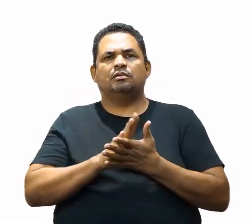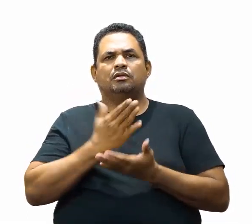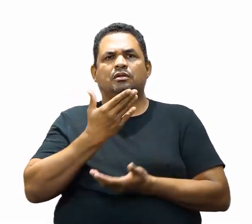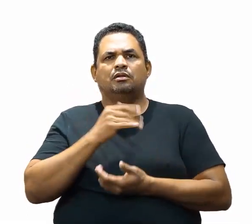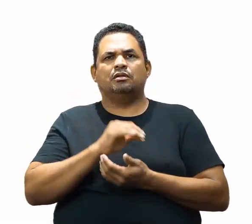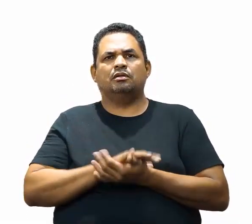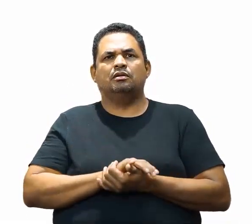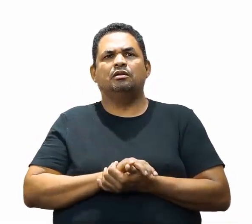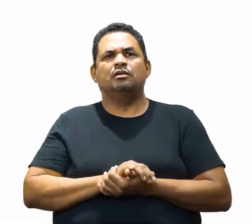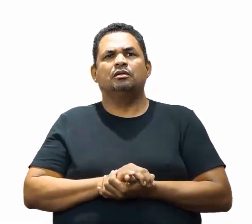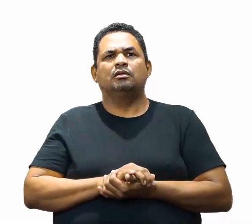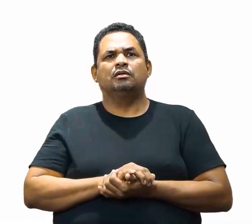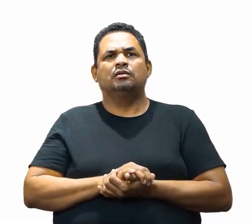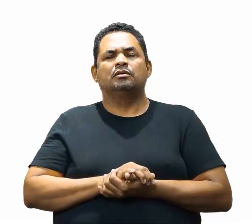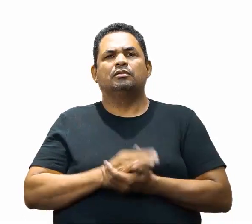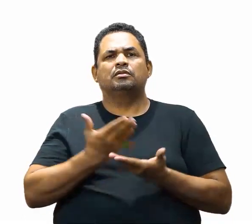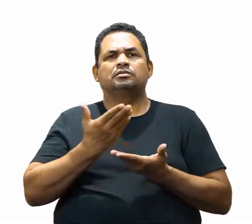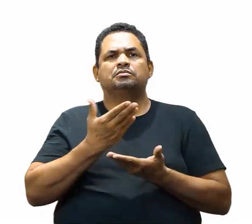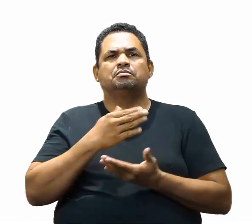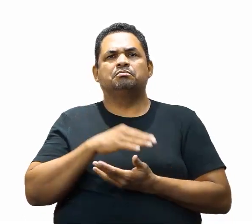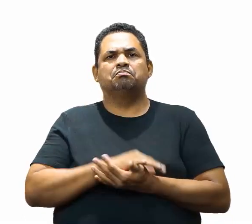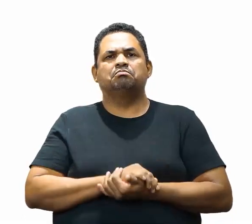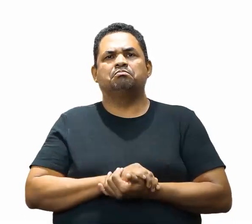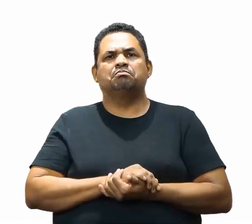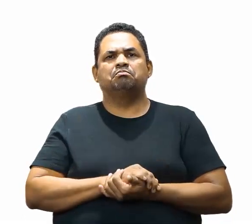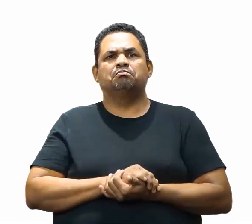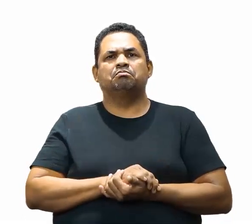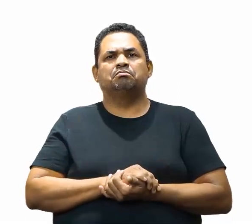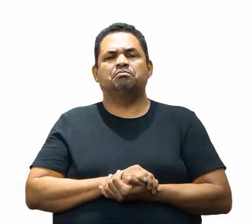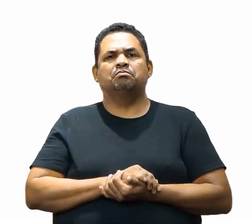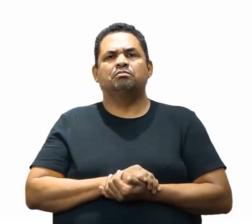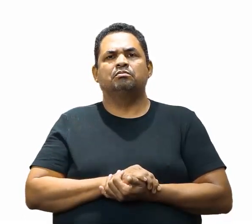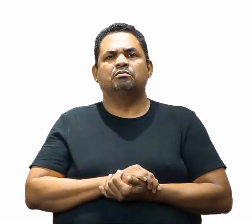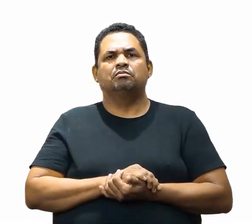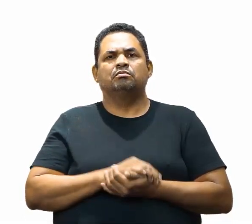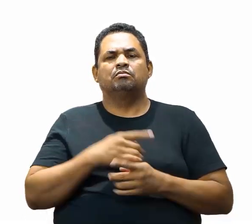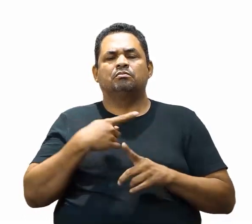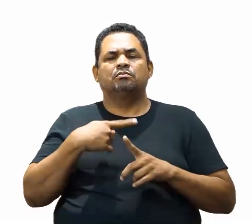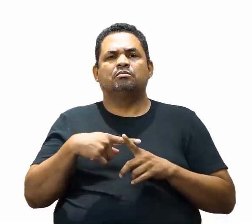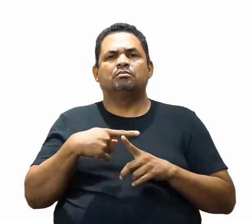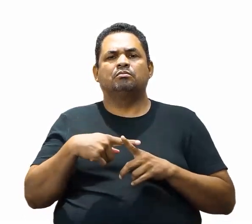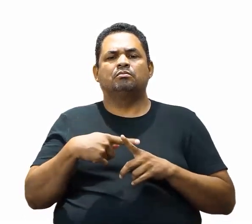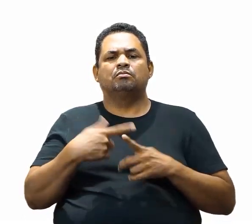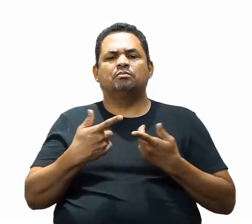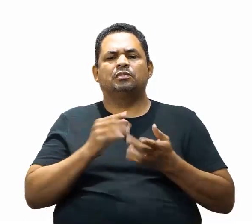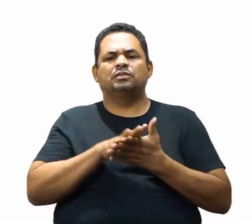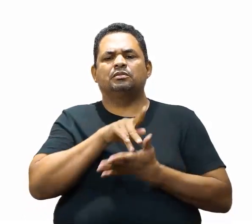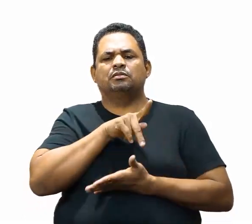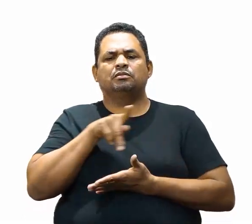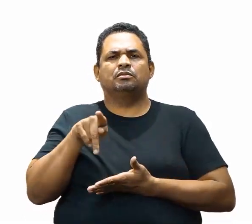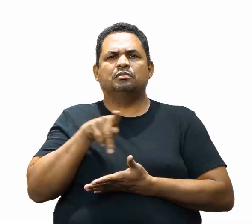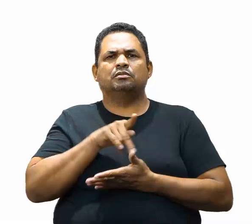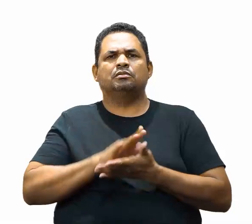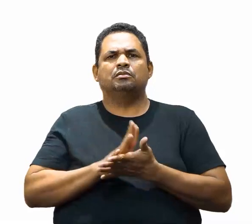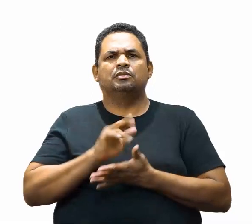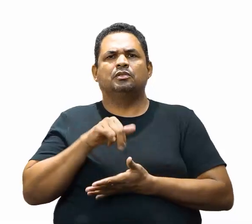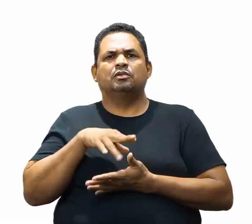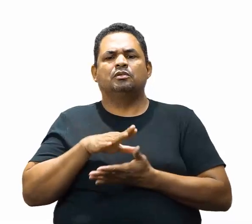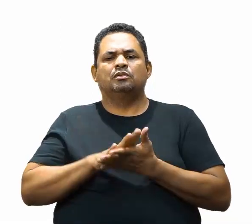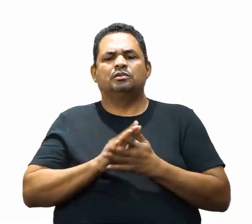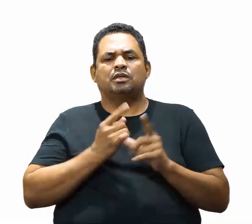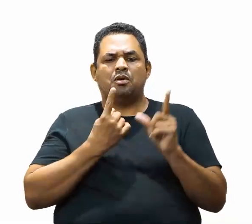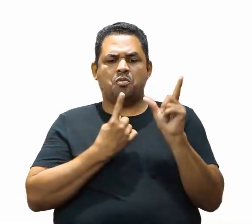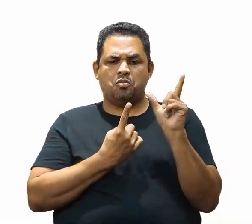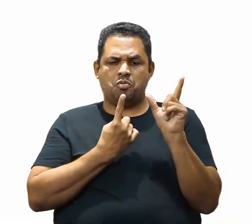calle, las pocas, las nueve. Por que que aí você diz, professora, mais nove está no singular? Por que que é plural?